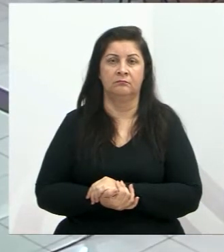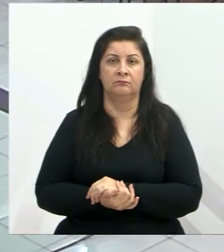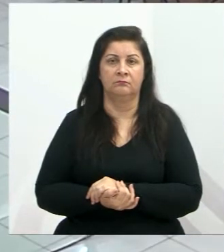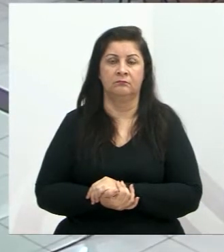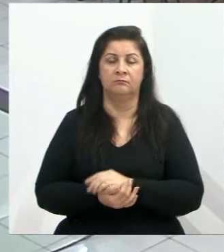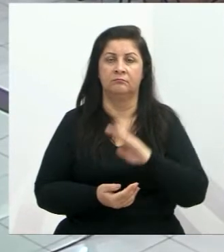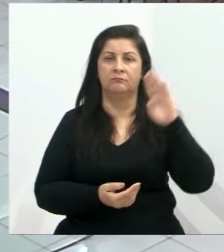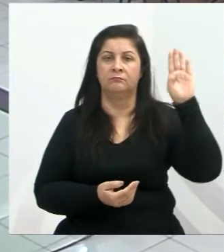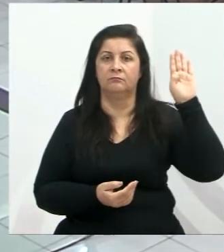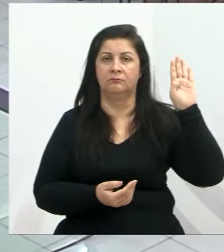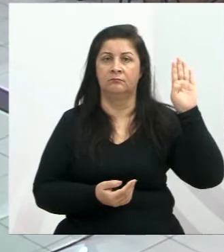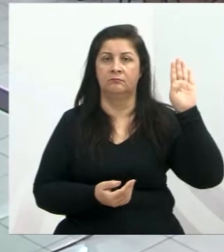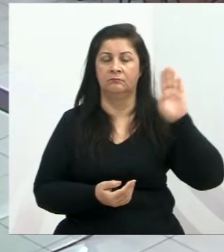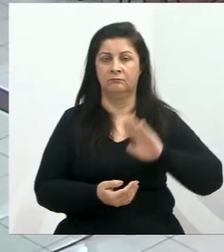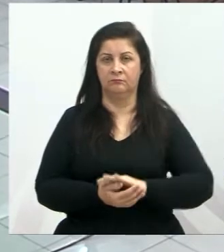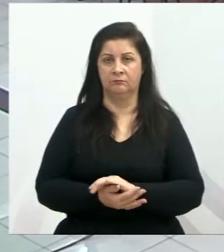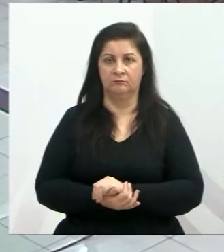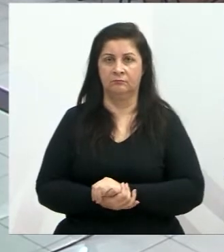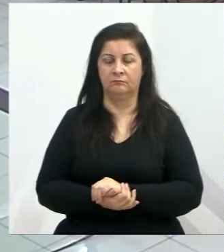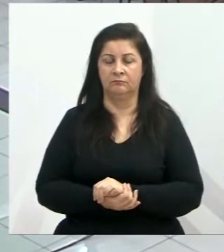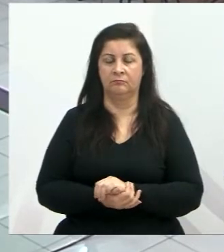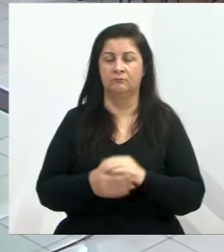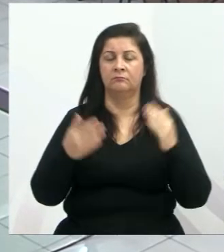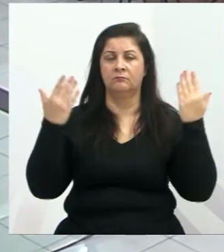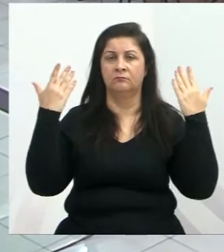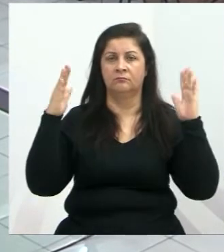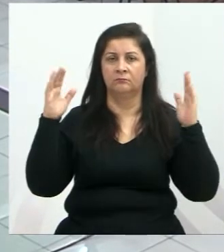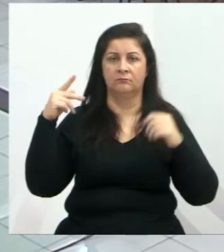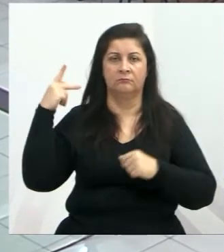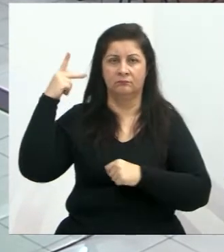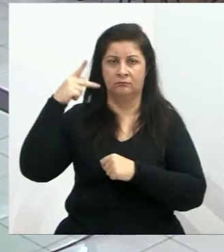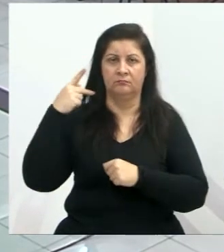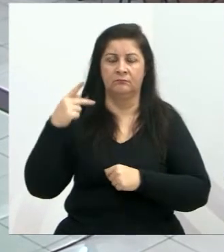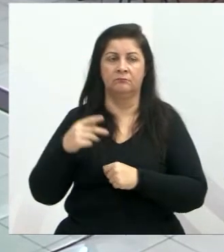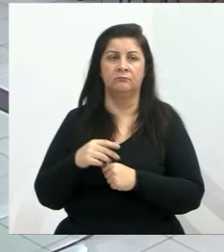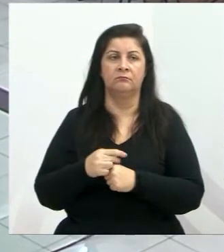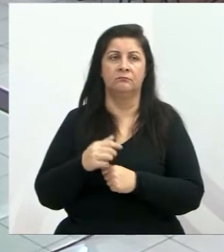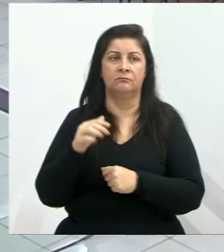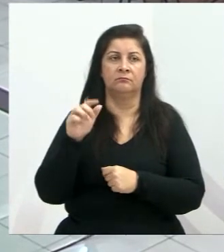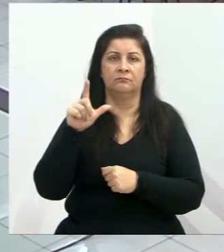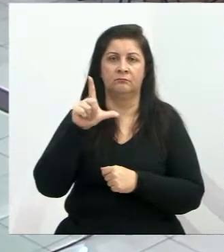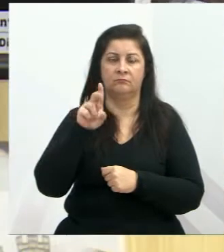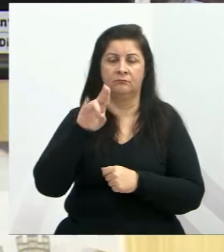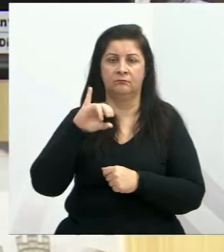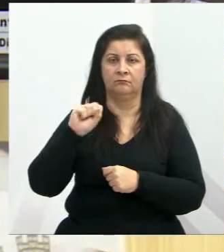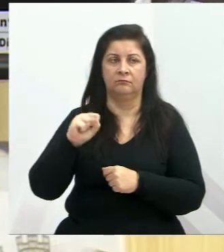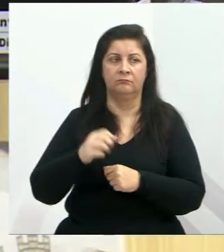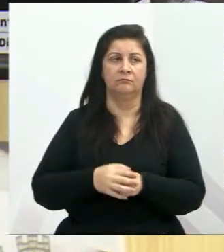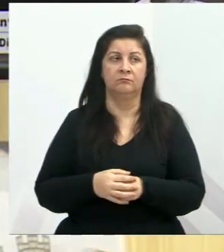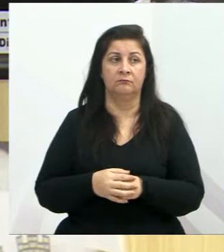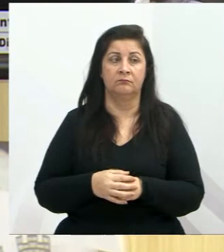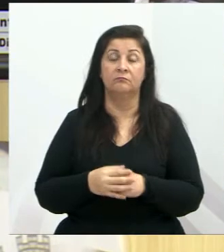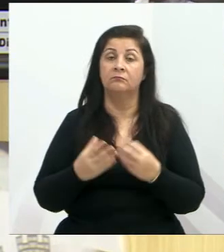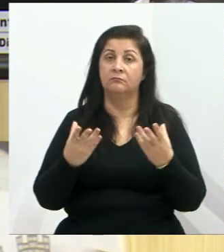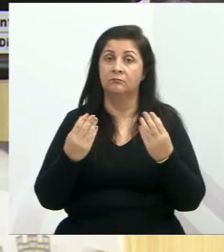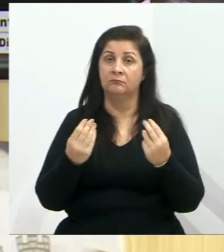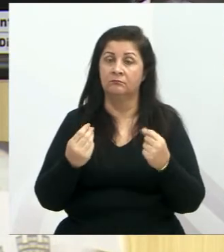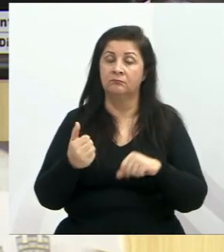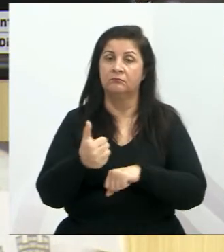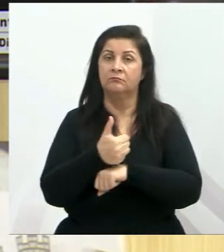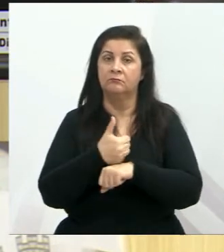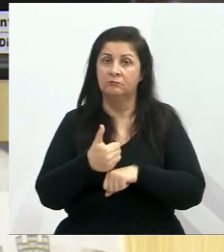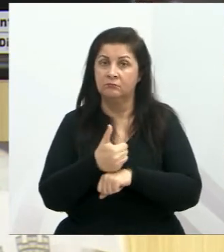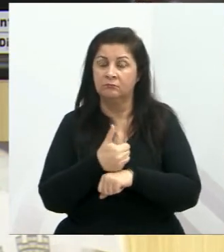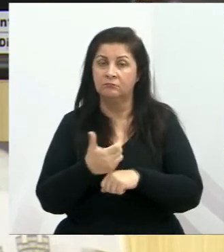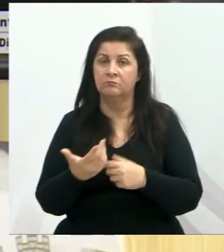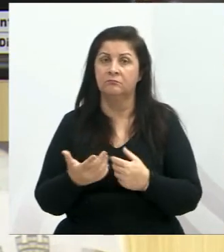Senhor presidente, quero parabenizar o vereador Flavinho. Inclusive, vários profissionais vieram aqui, né?